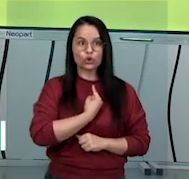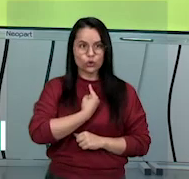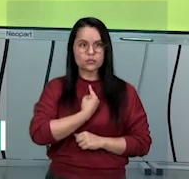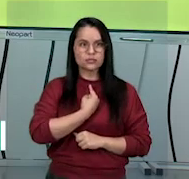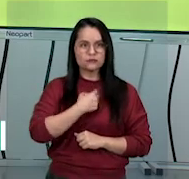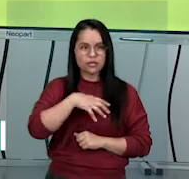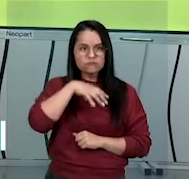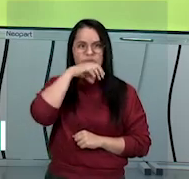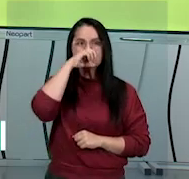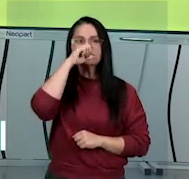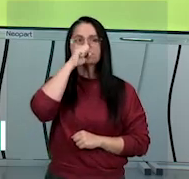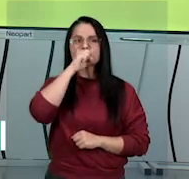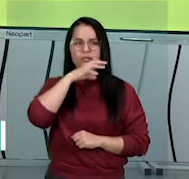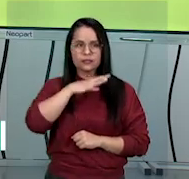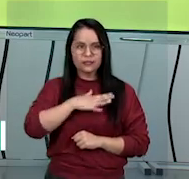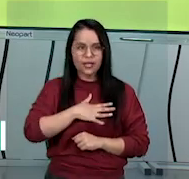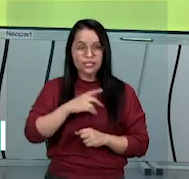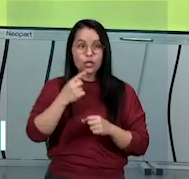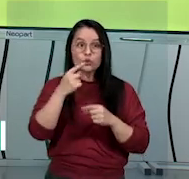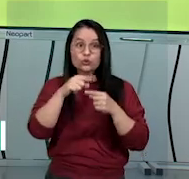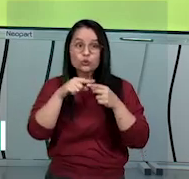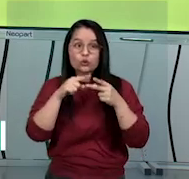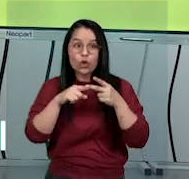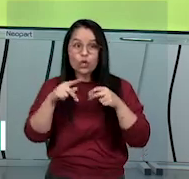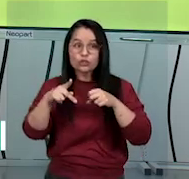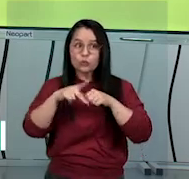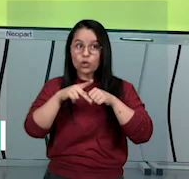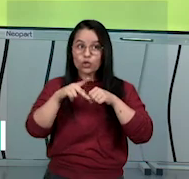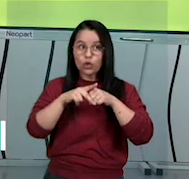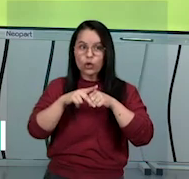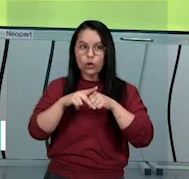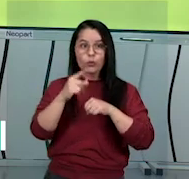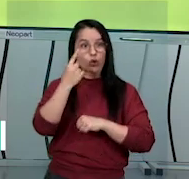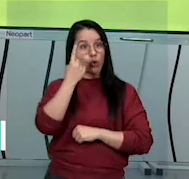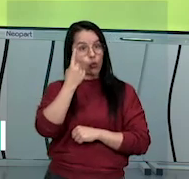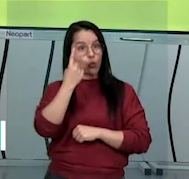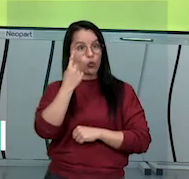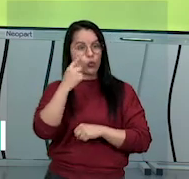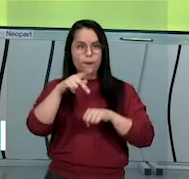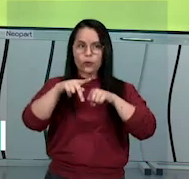respirar. Dois pronomes, um pronome que é